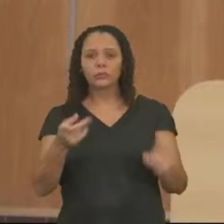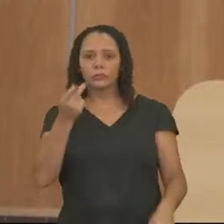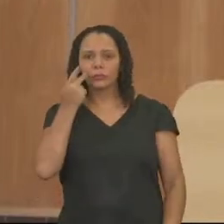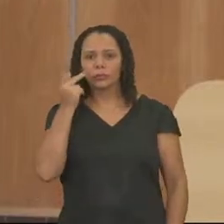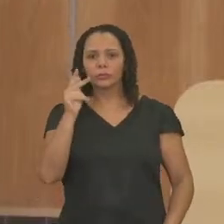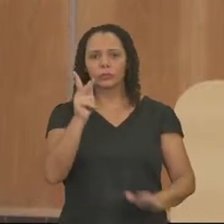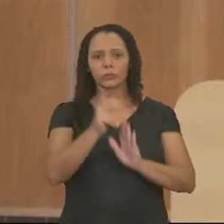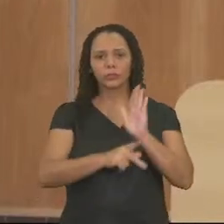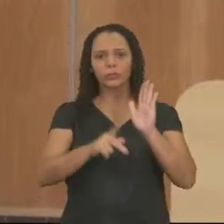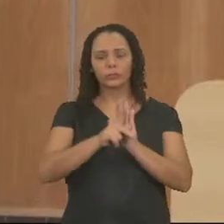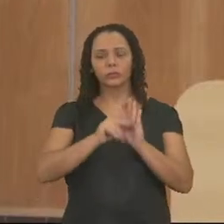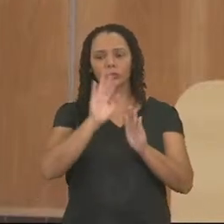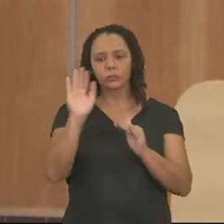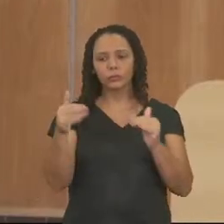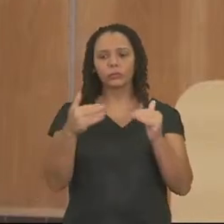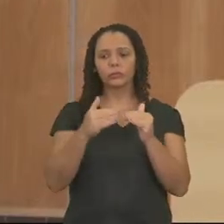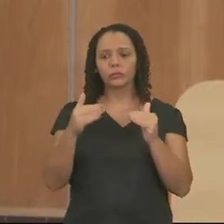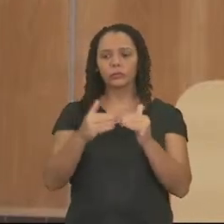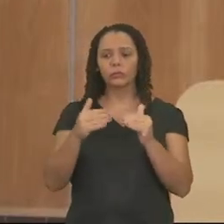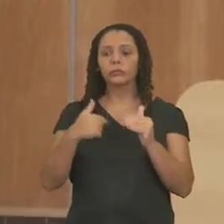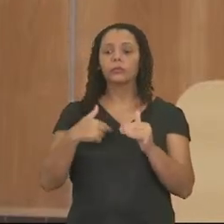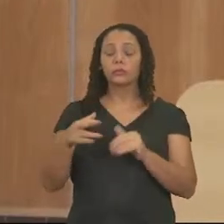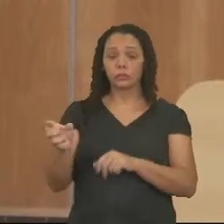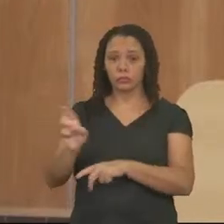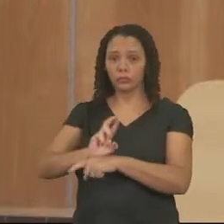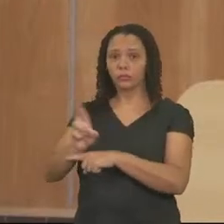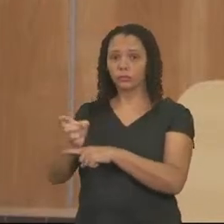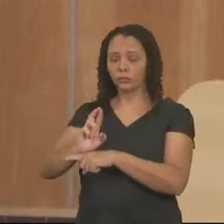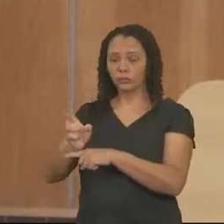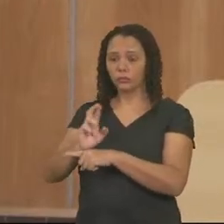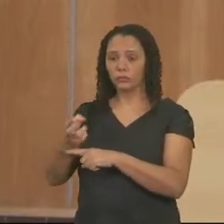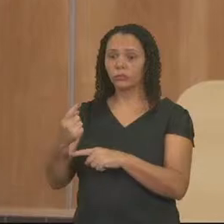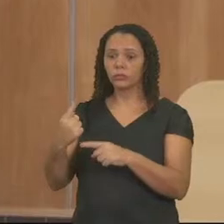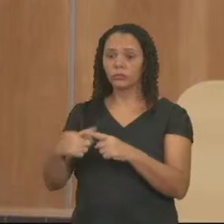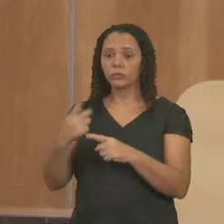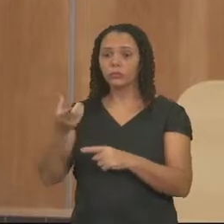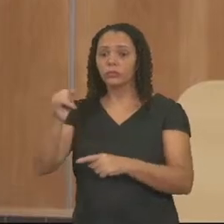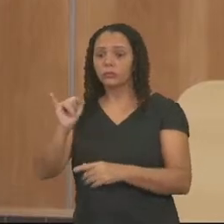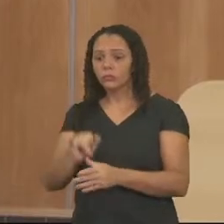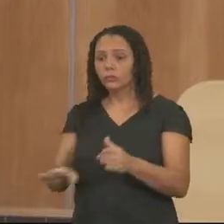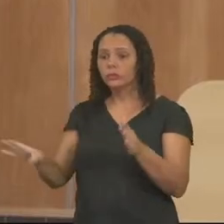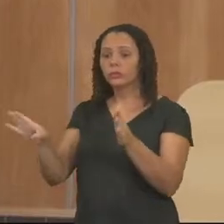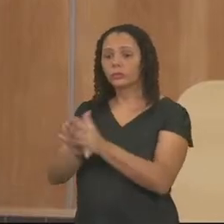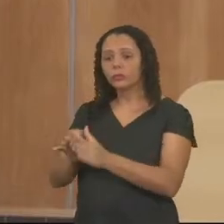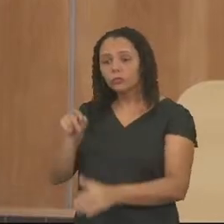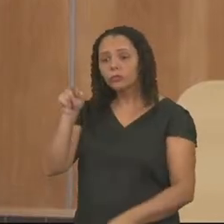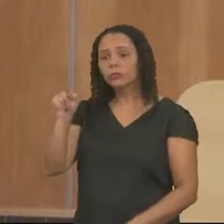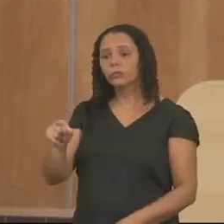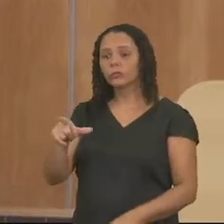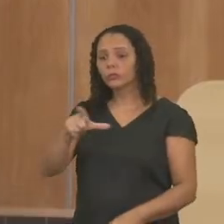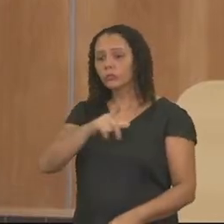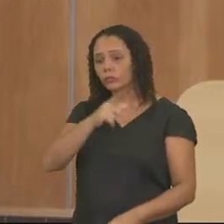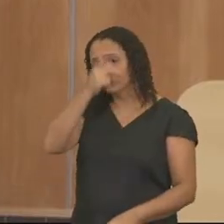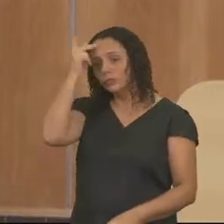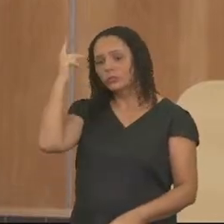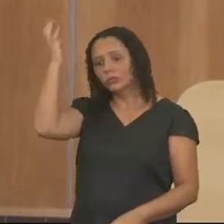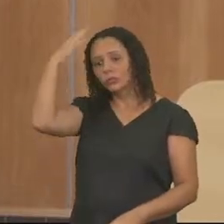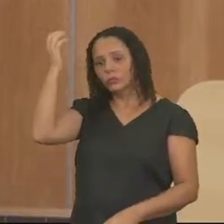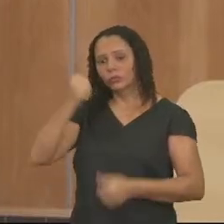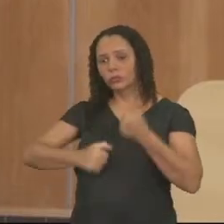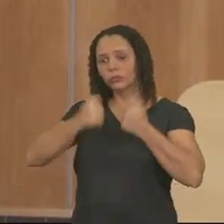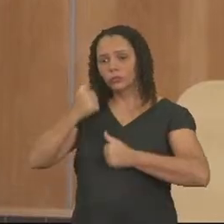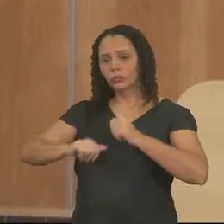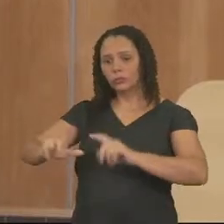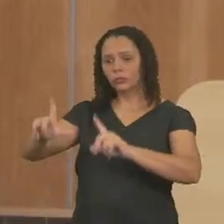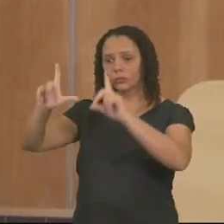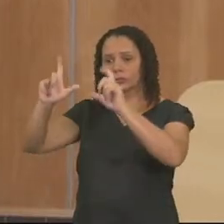votar favorável ao projeto e vou fiscalizar. Porque o campo que eu chegar lá, tiver tomando banho, vou fotografar e vou